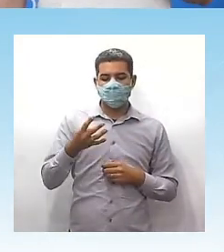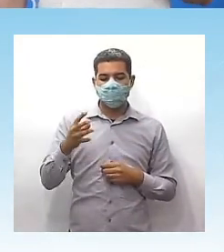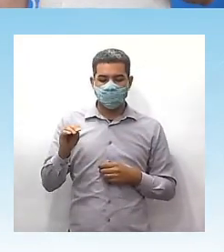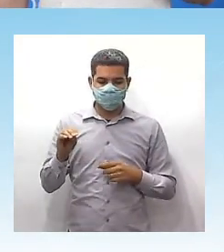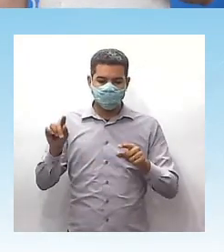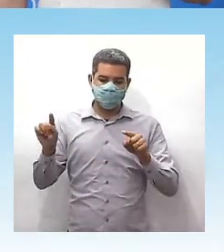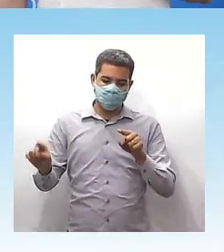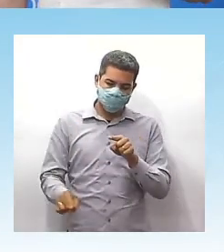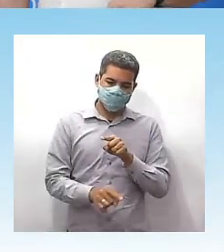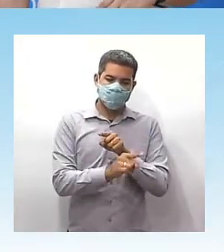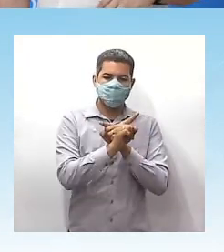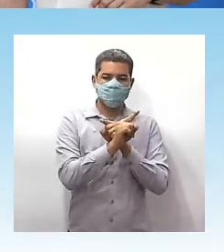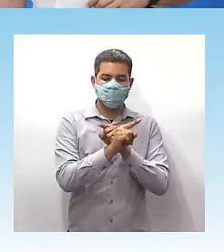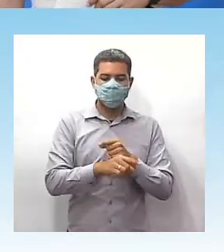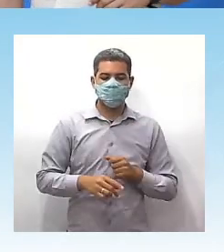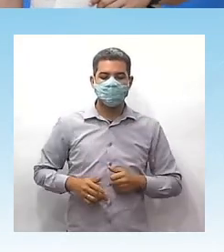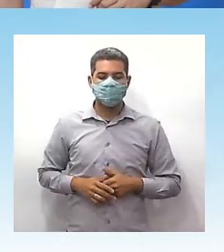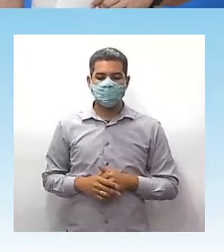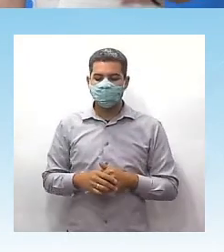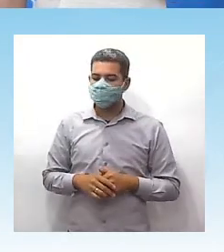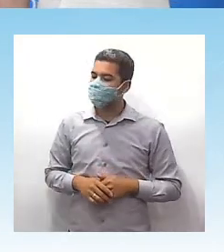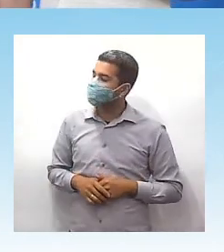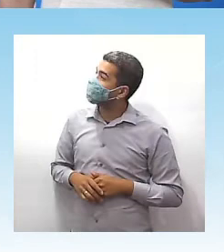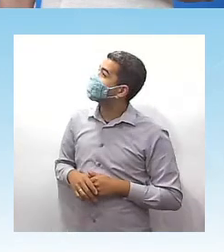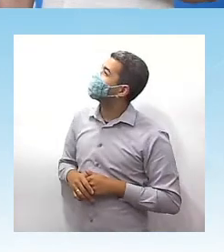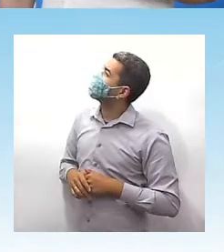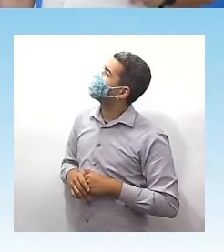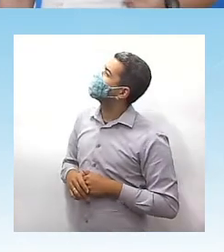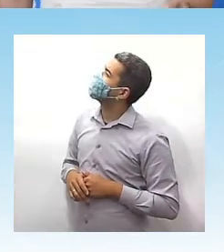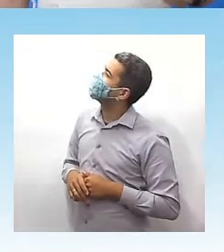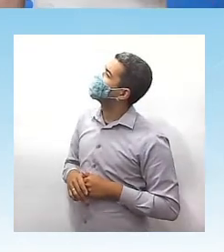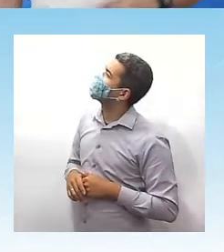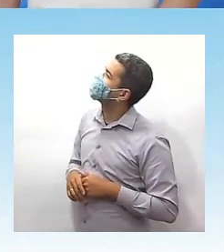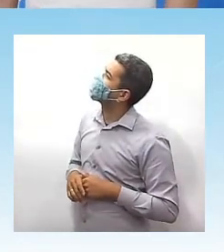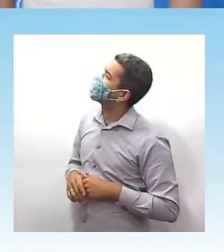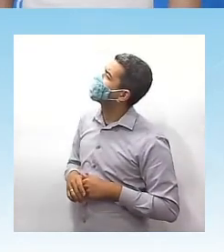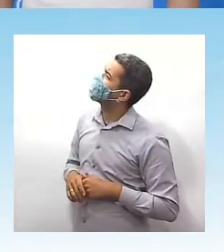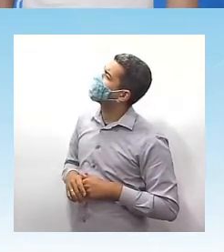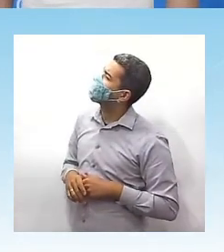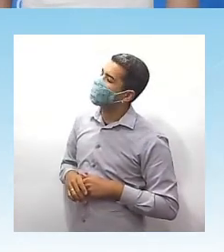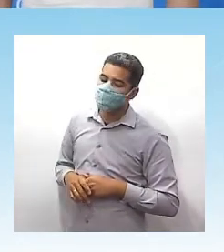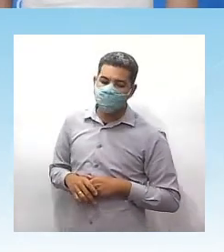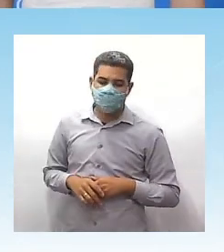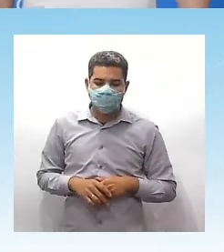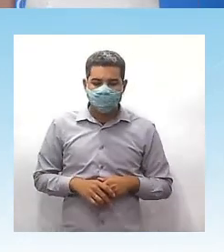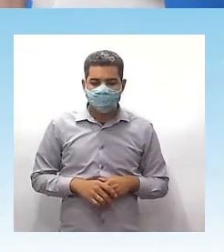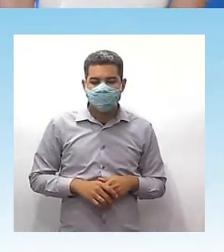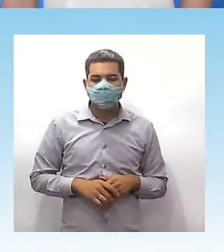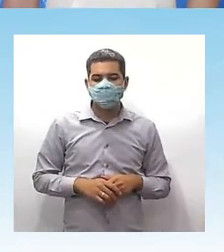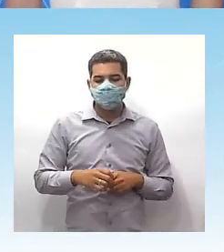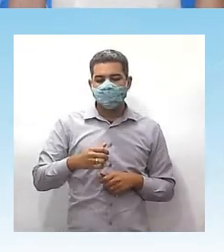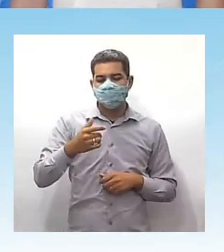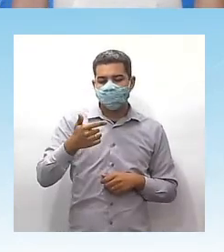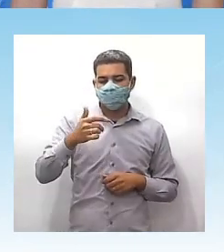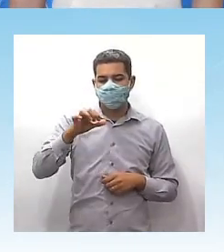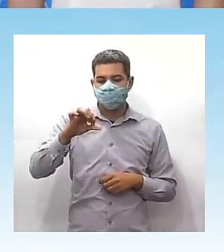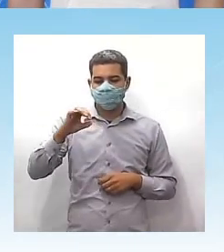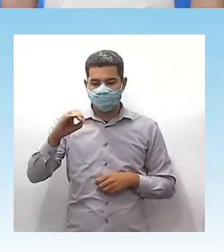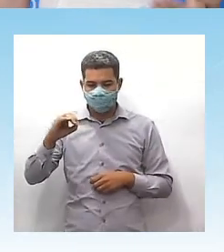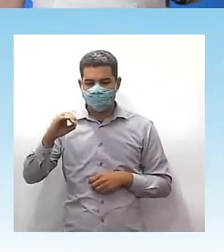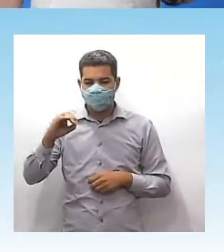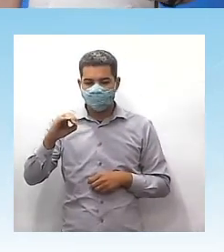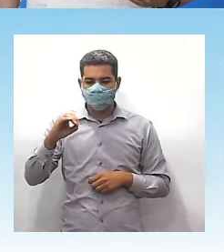Ele vai para o outro lado. Então vai ficar 930 menos 640, que vai dar quanto? Quanto?